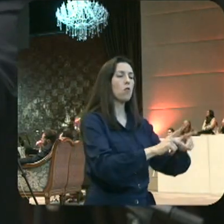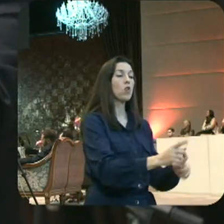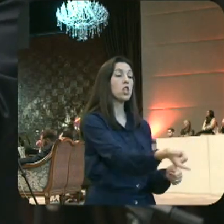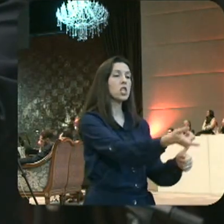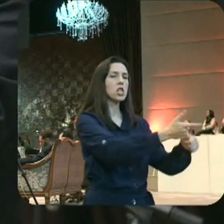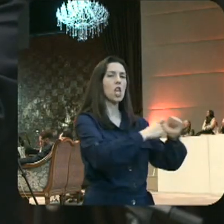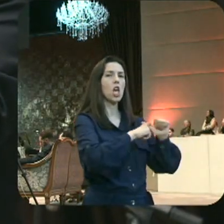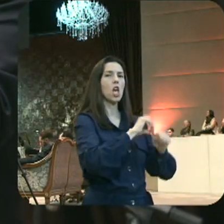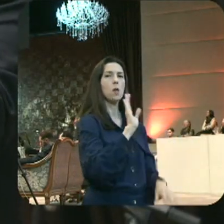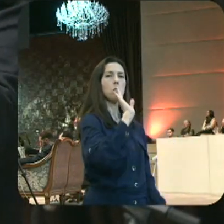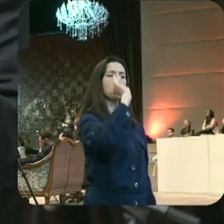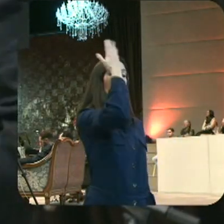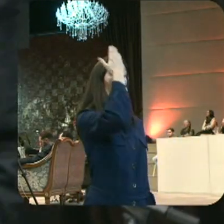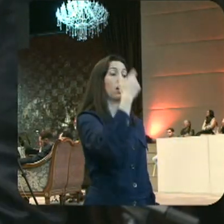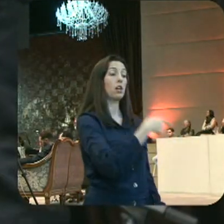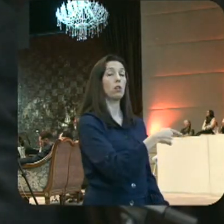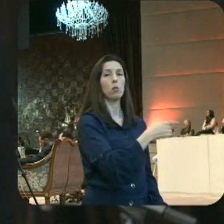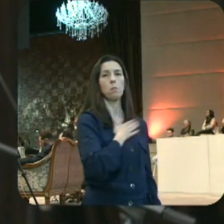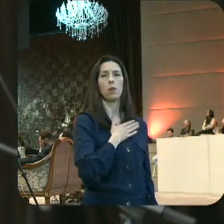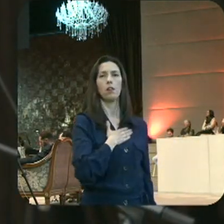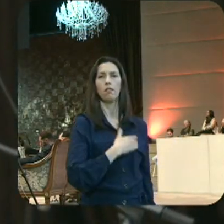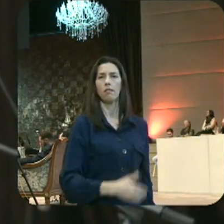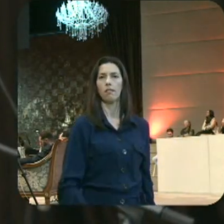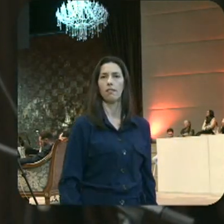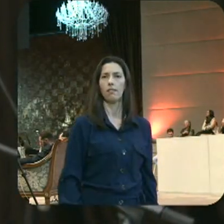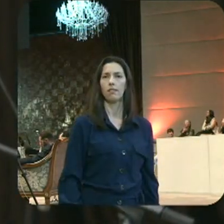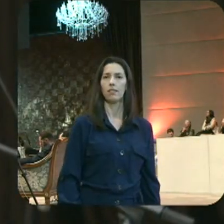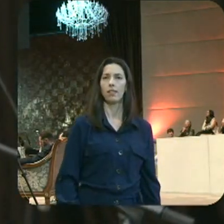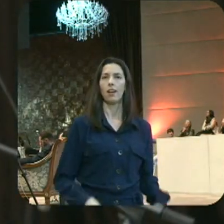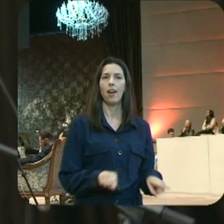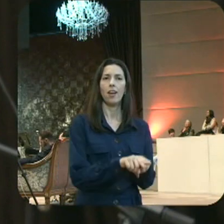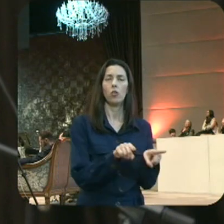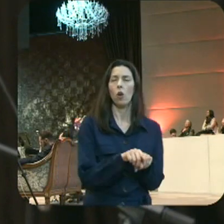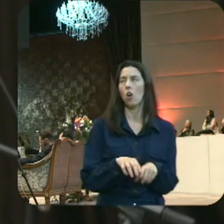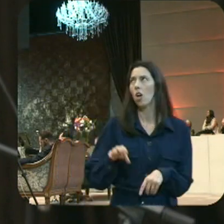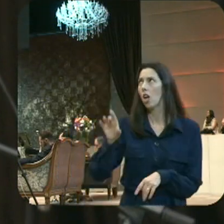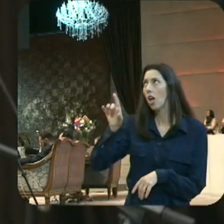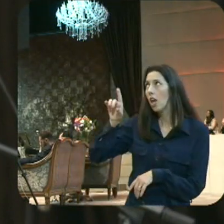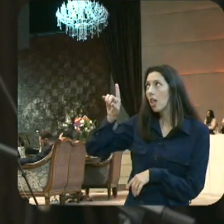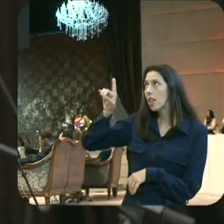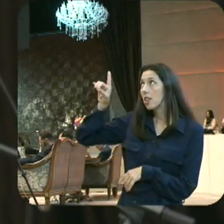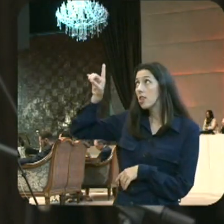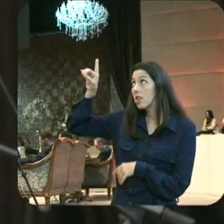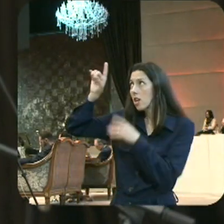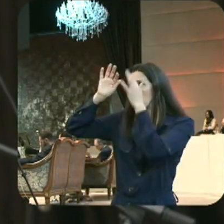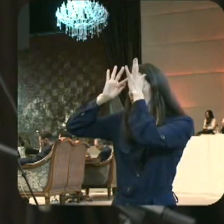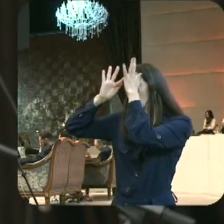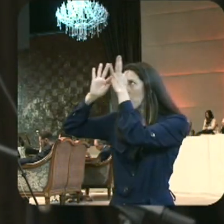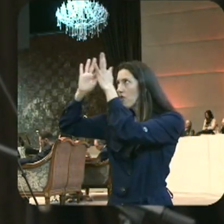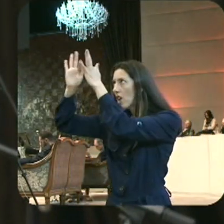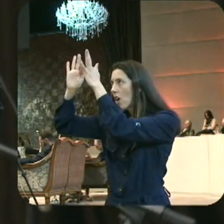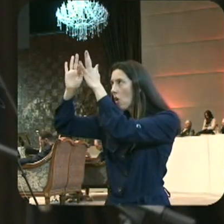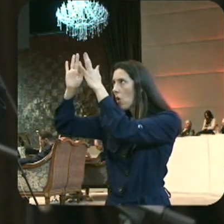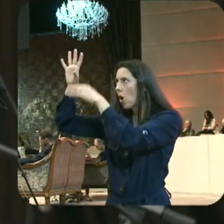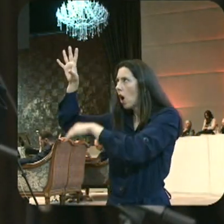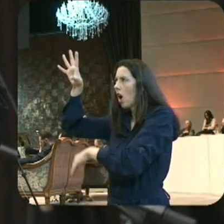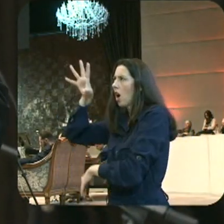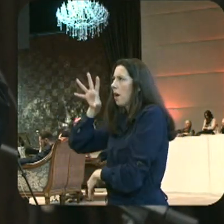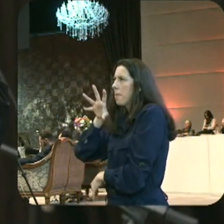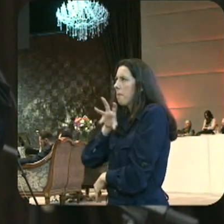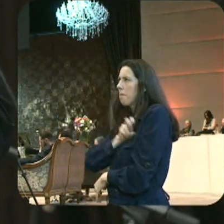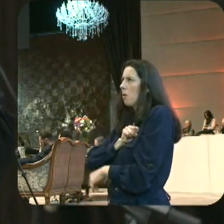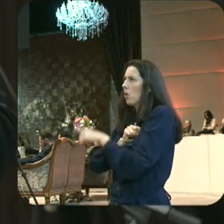trocou por alguma coisa. Isso representava a quebra de compromisso do amor